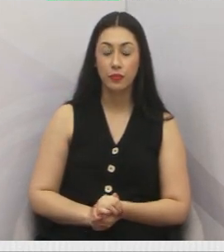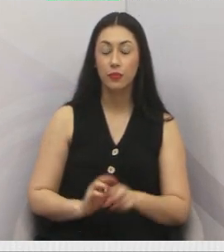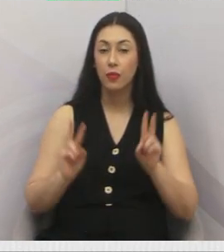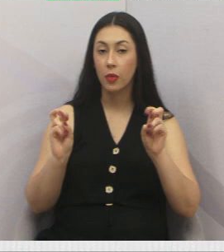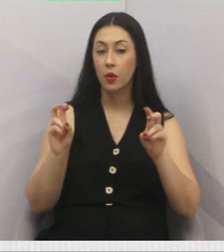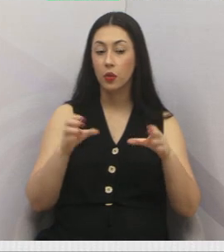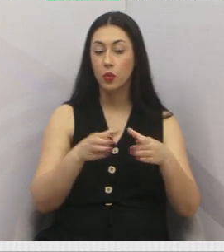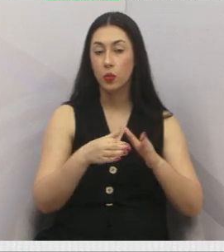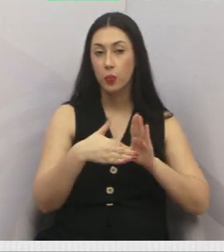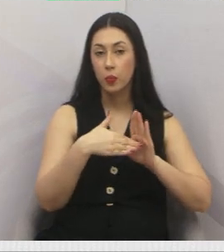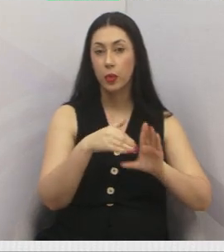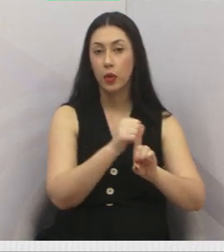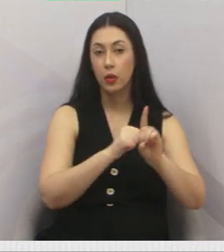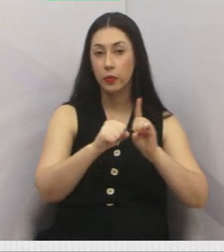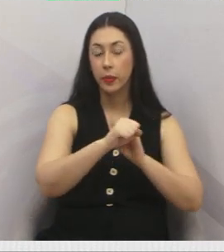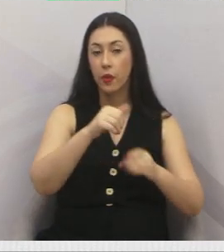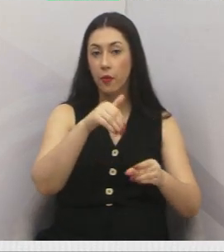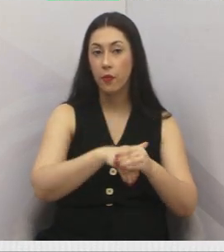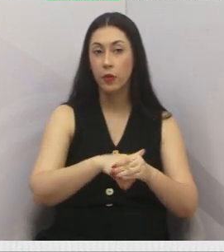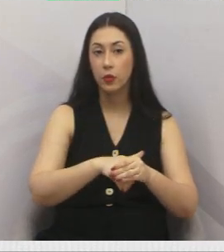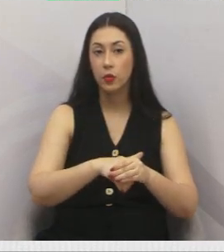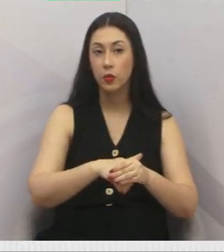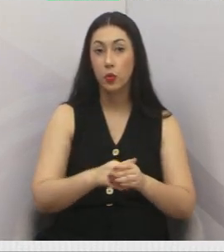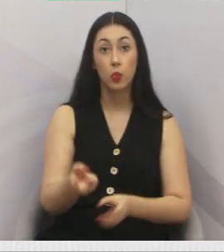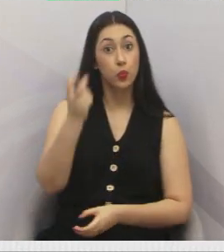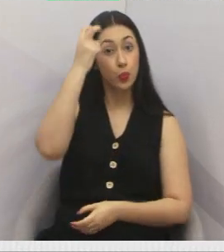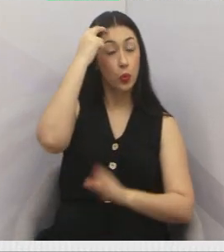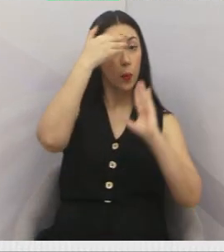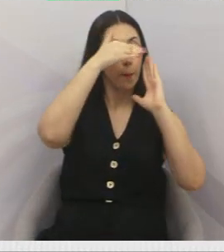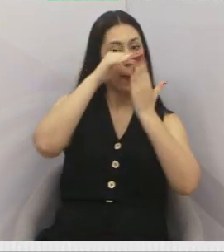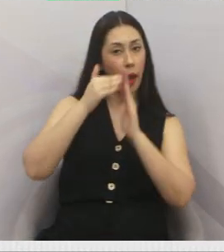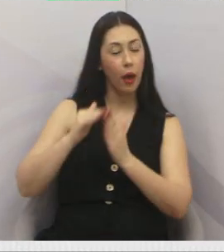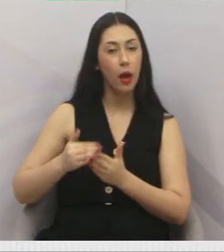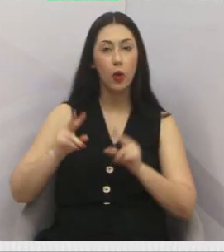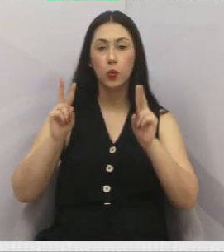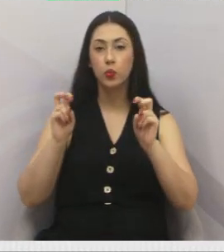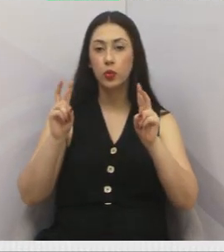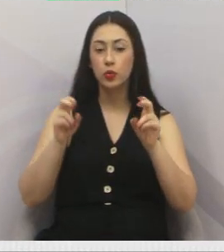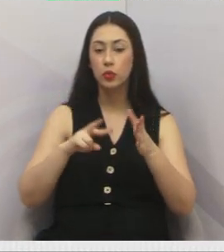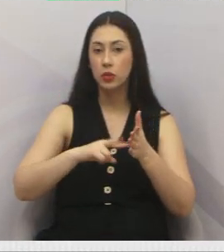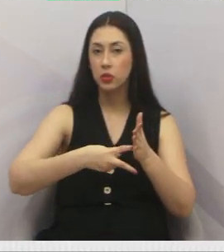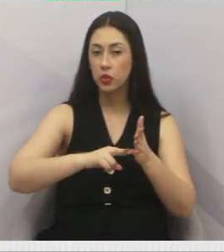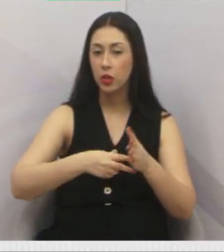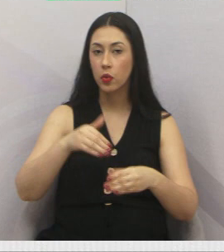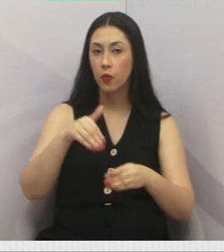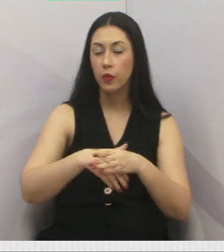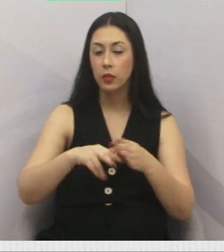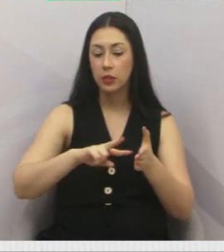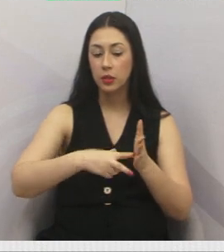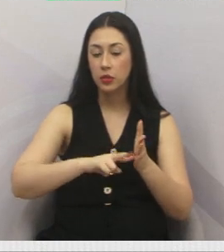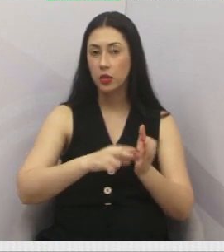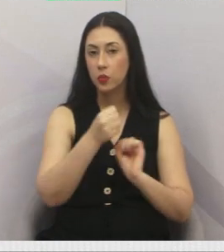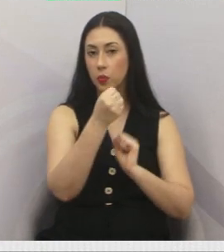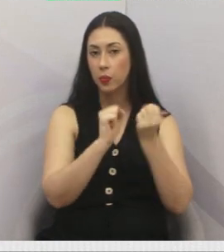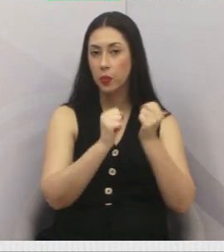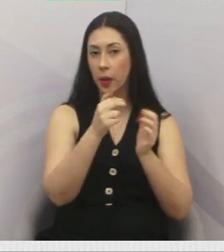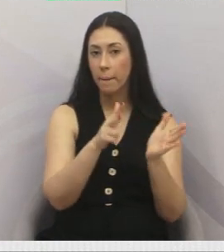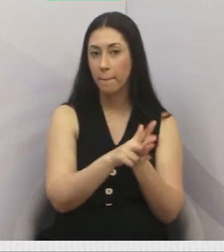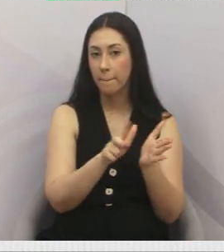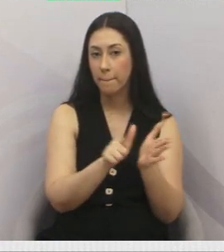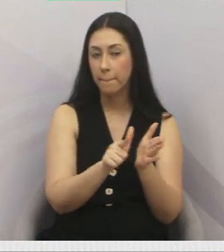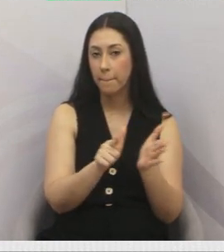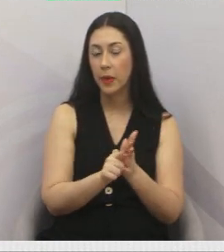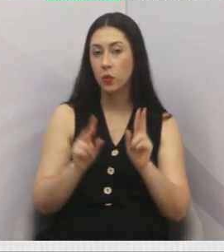Segmento movimentos populares, um voto cultura no morro. Segmento entidade de classe sindical, um voto sindicatos papeleiros.